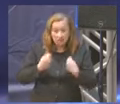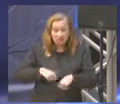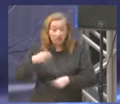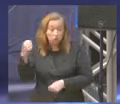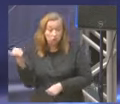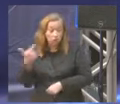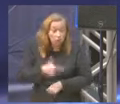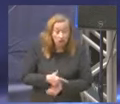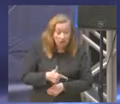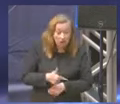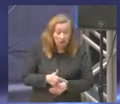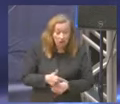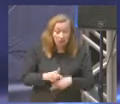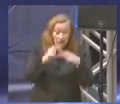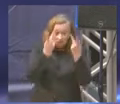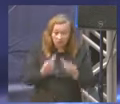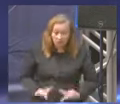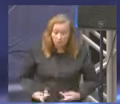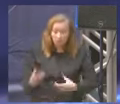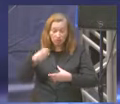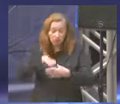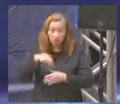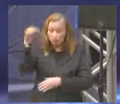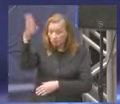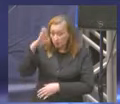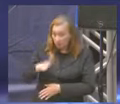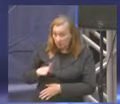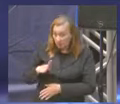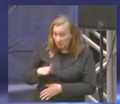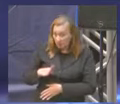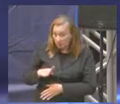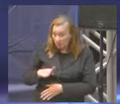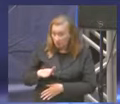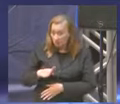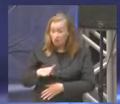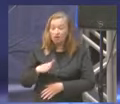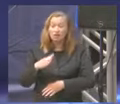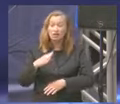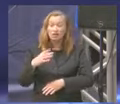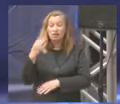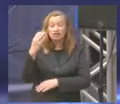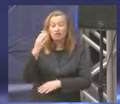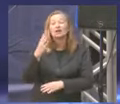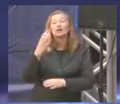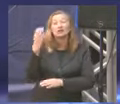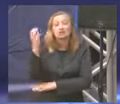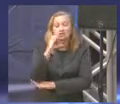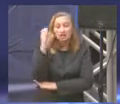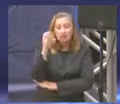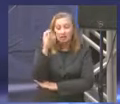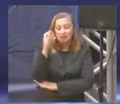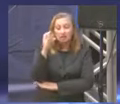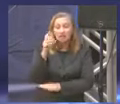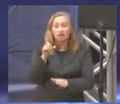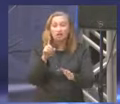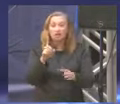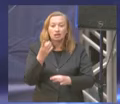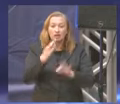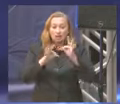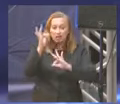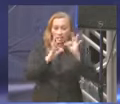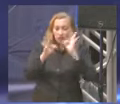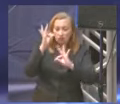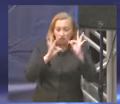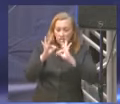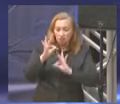gente dentro do Brasil com proficiência em tecnologia. Né? O gap, para vocês terem uma